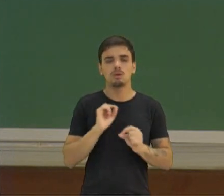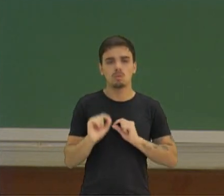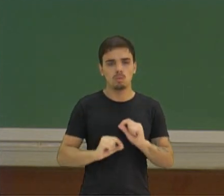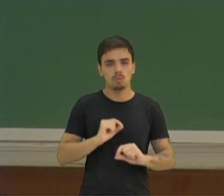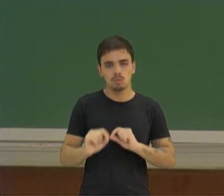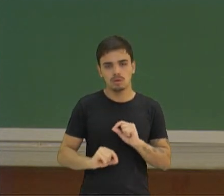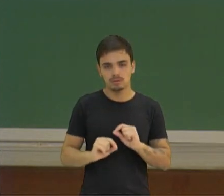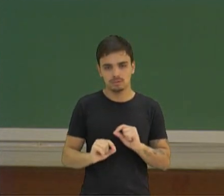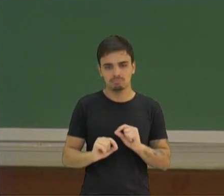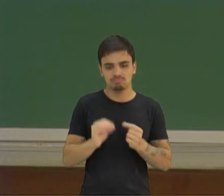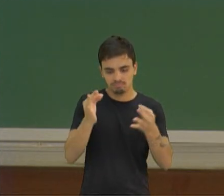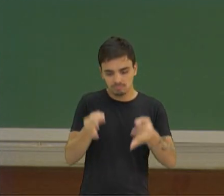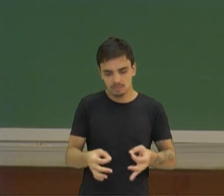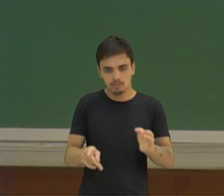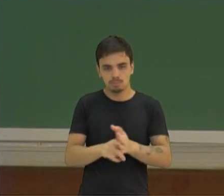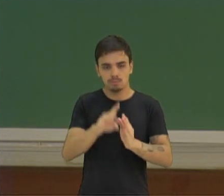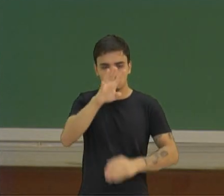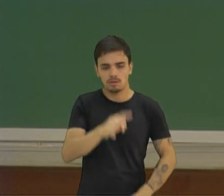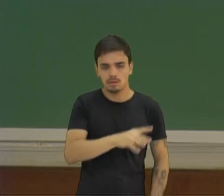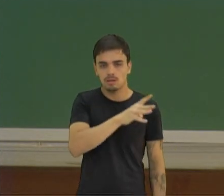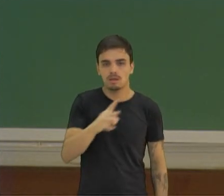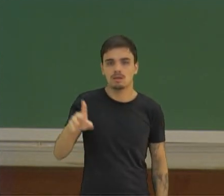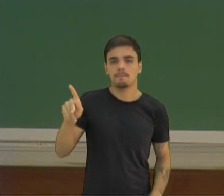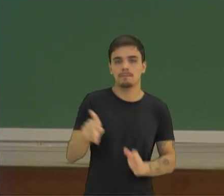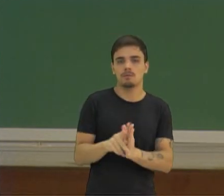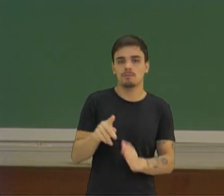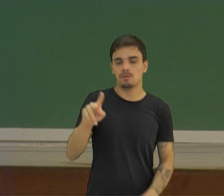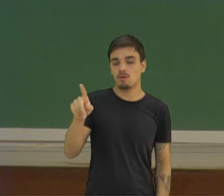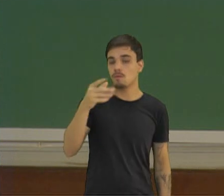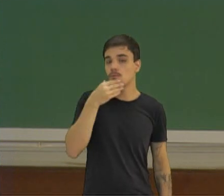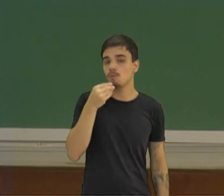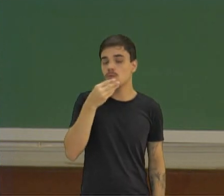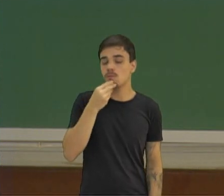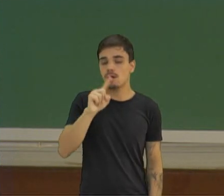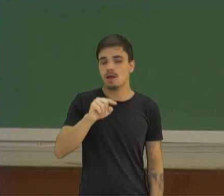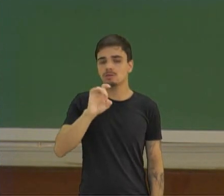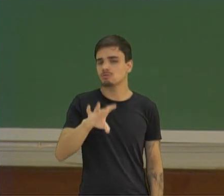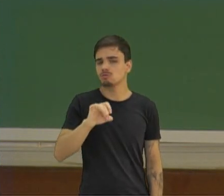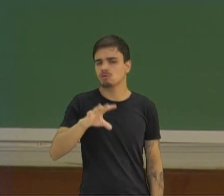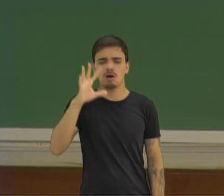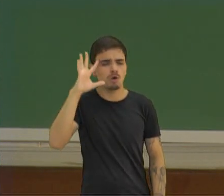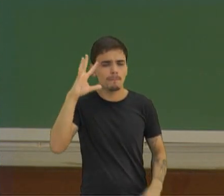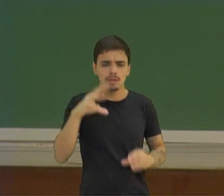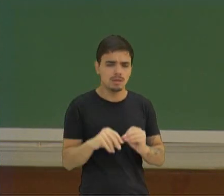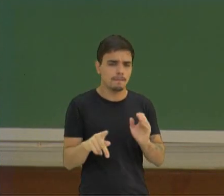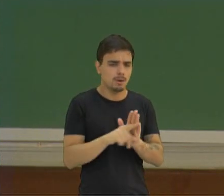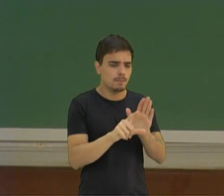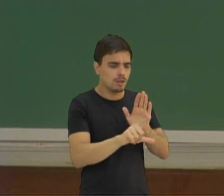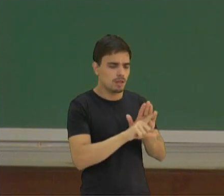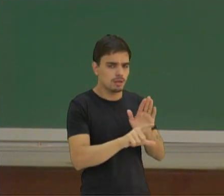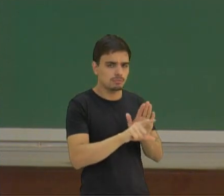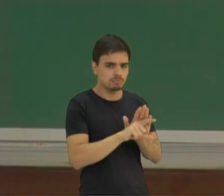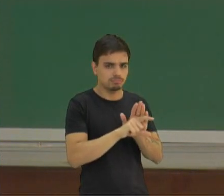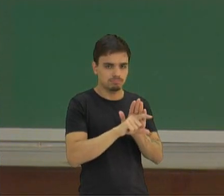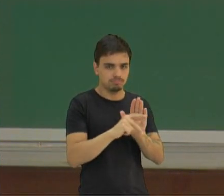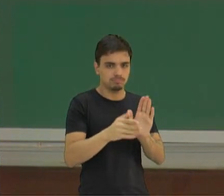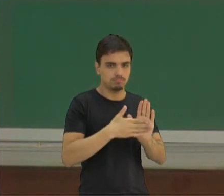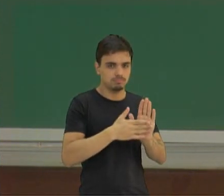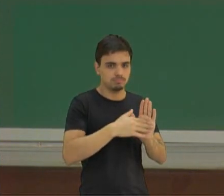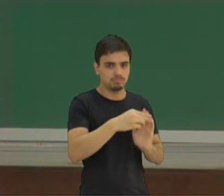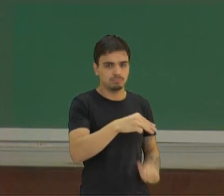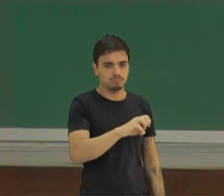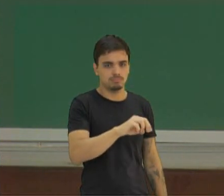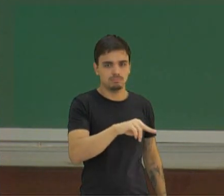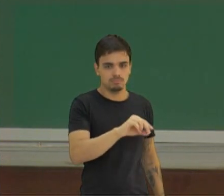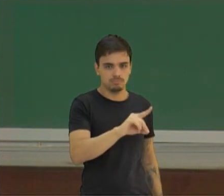que o quadro desenvolvido por poner é a única forma de interpretar as leis proposta